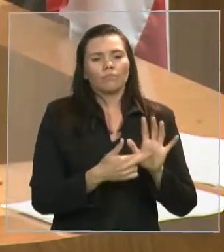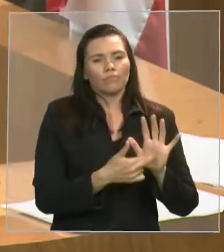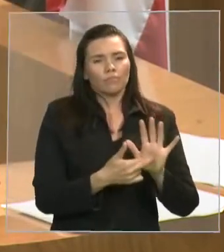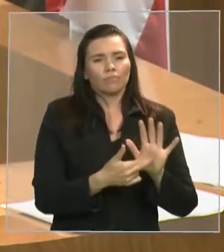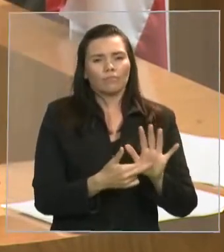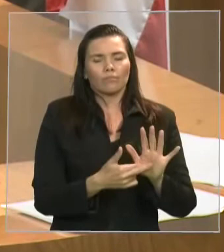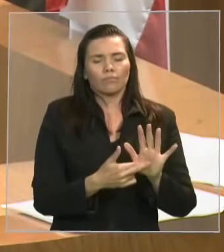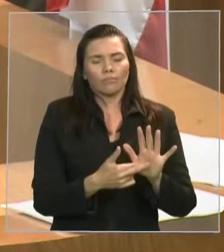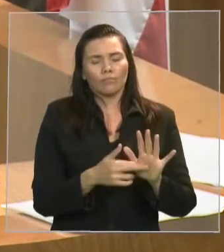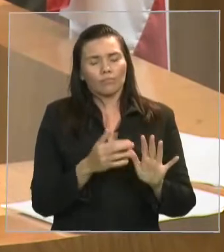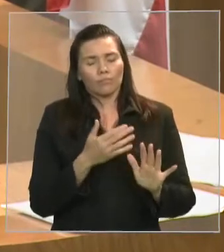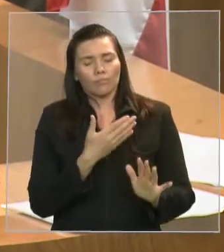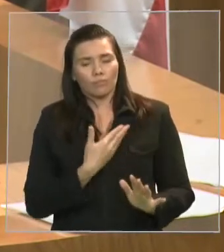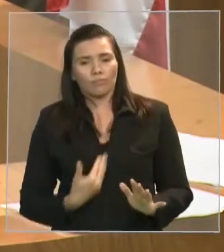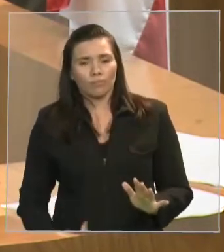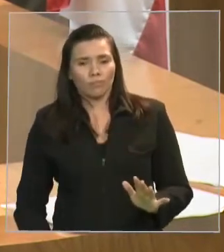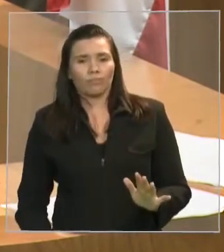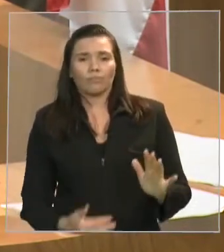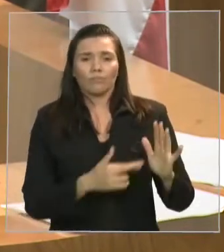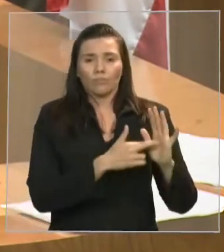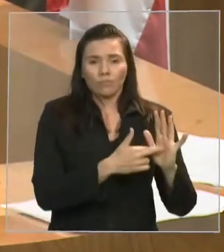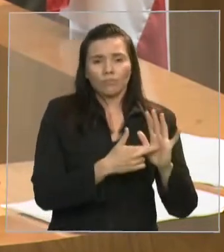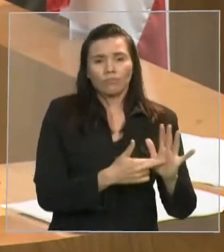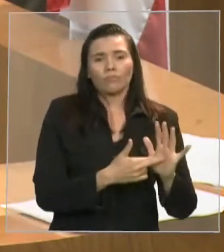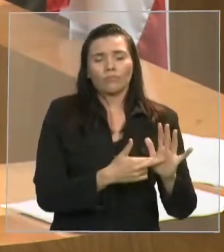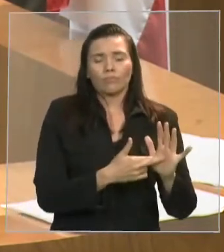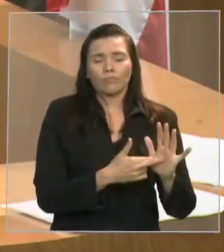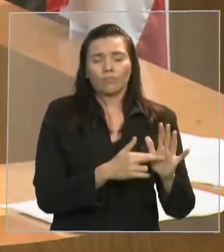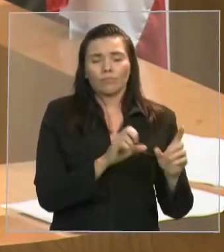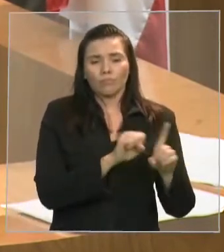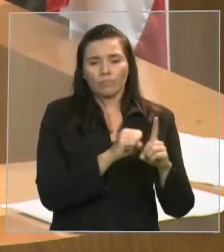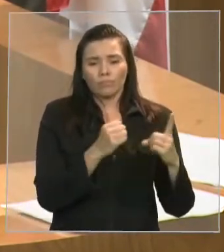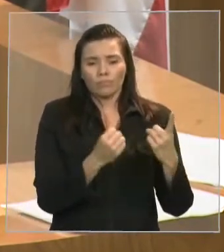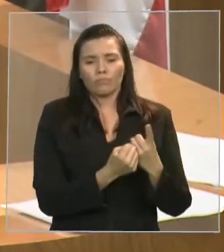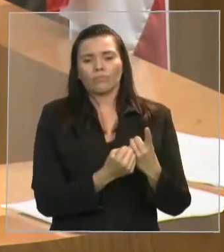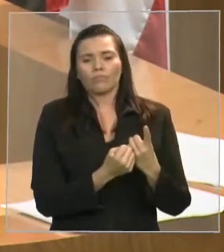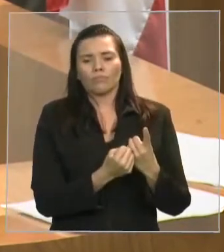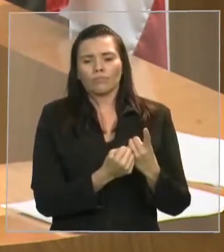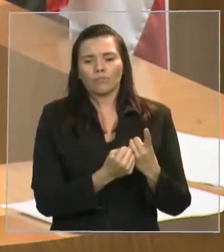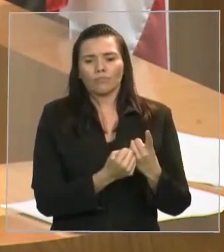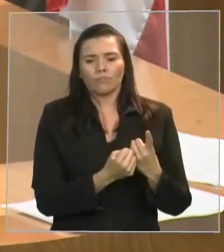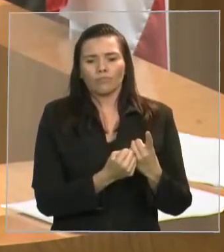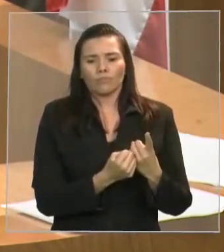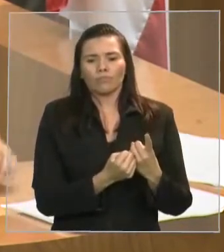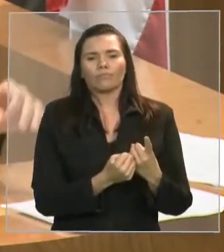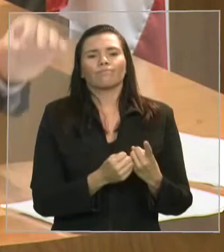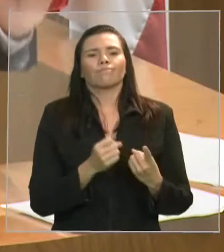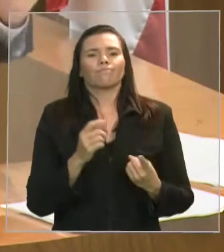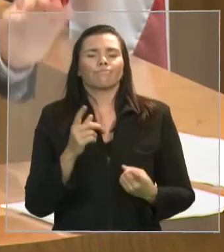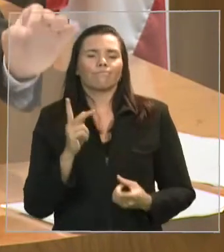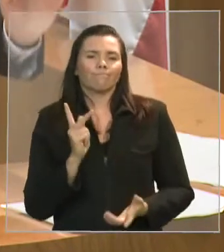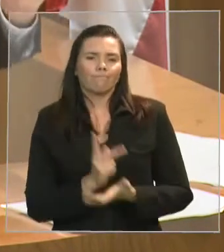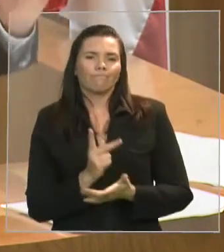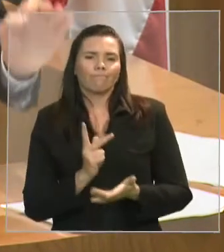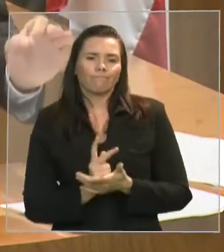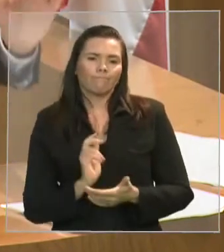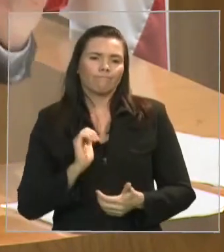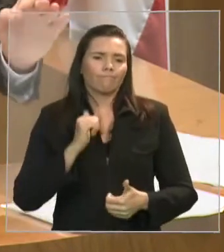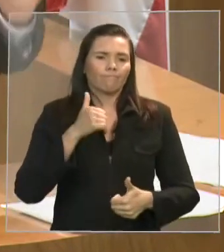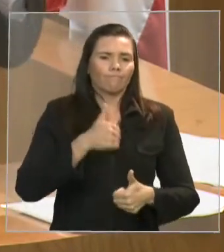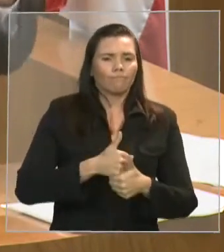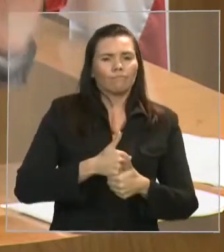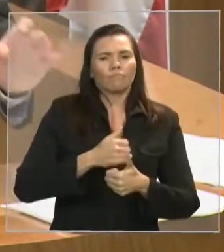governo e da sociedade civil em cada mandato. O que é que o governador do Estado faz? A presidência do